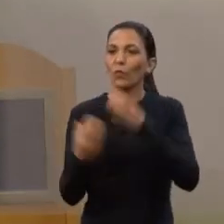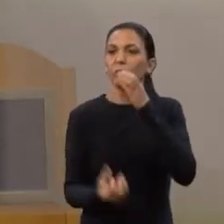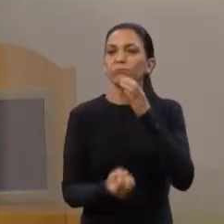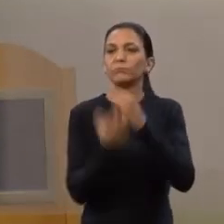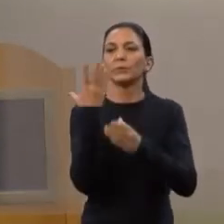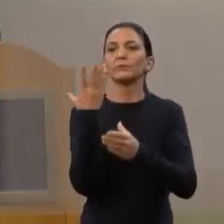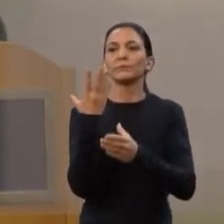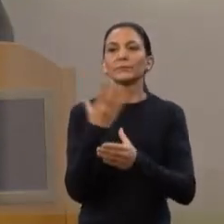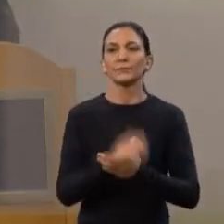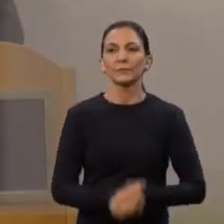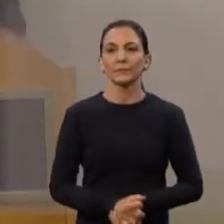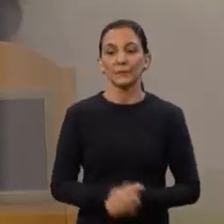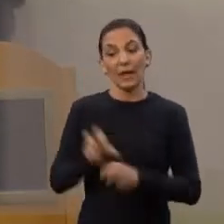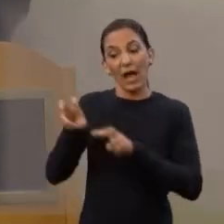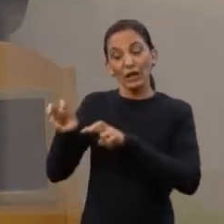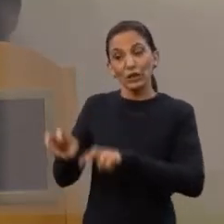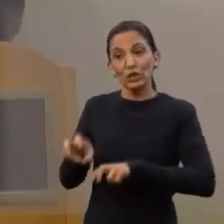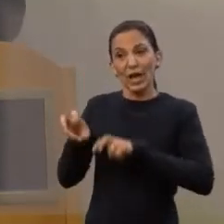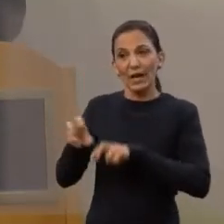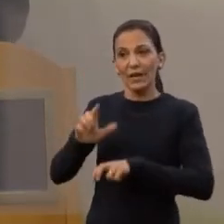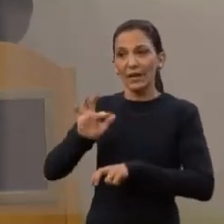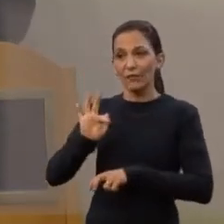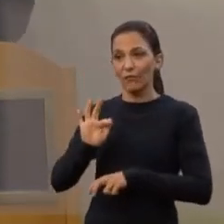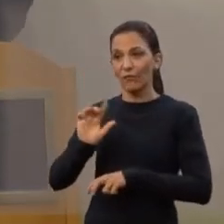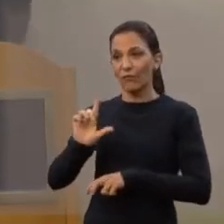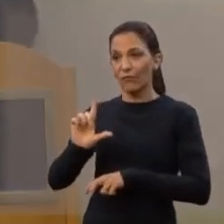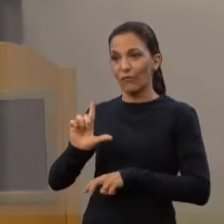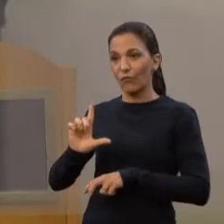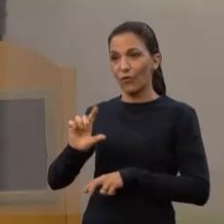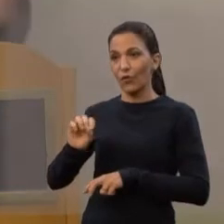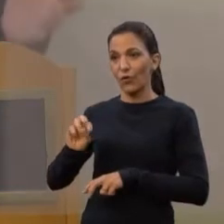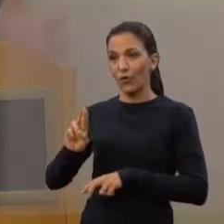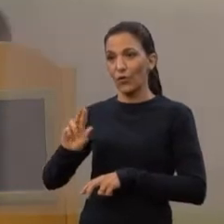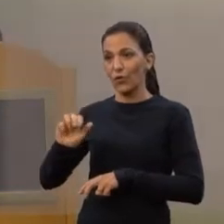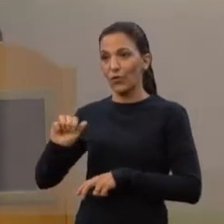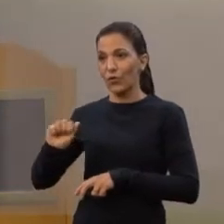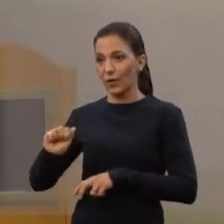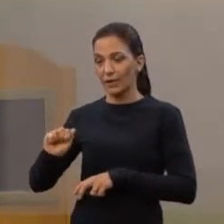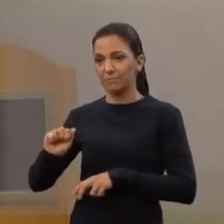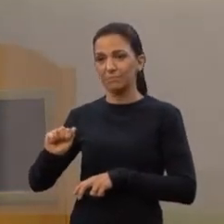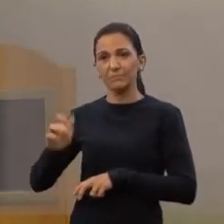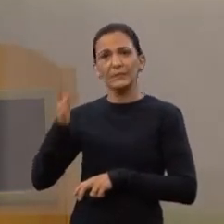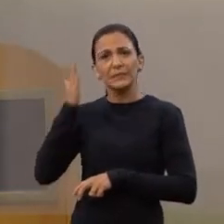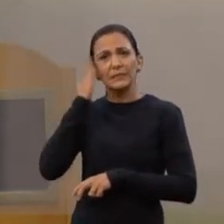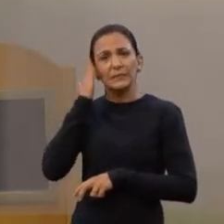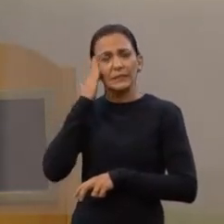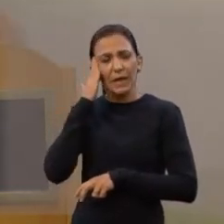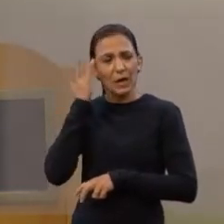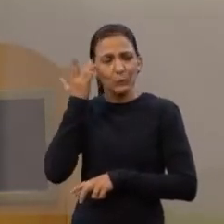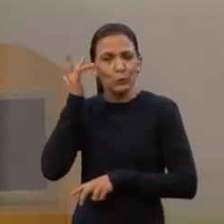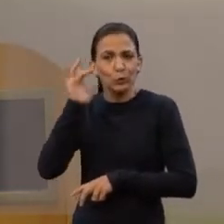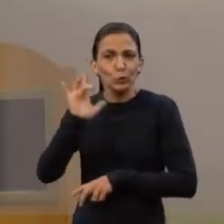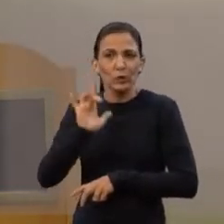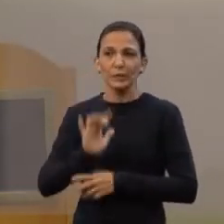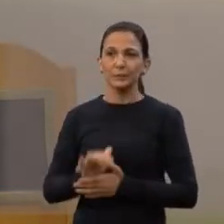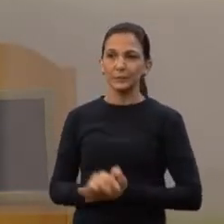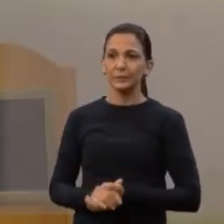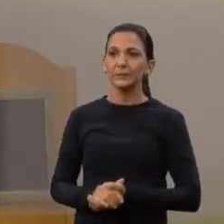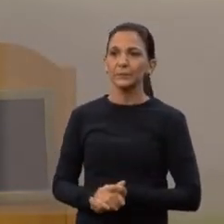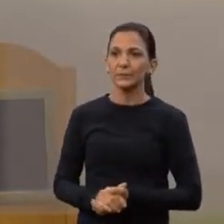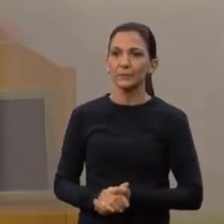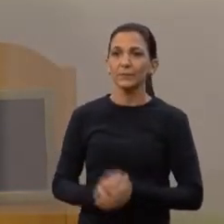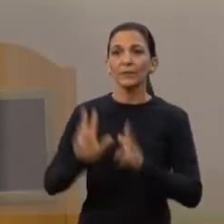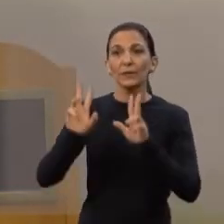debruçar acha que a flora Vereador Rafael de anjo não sei se gosta de semente já tá sabendo está com um tema